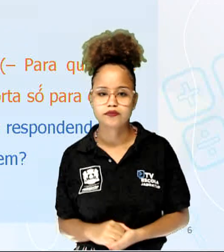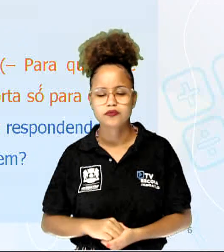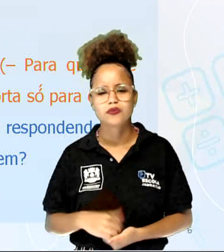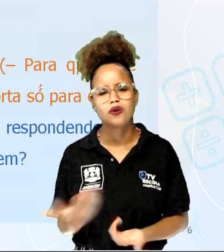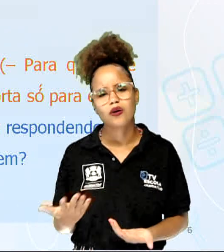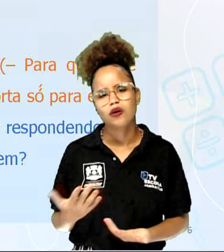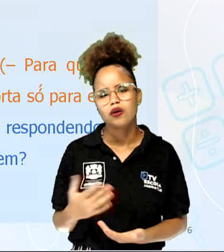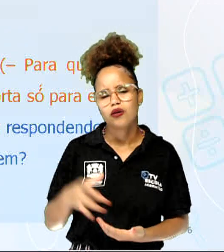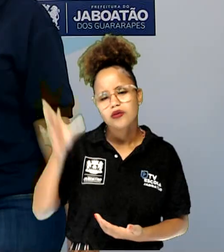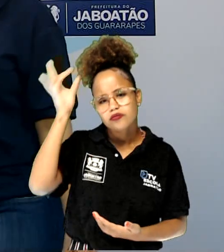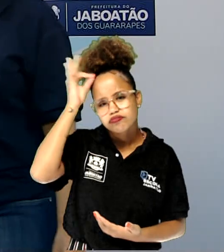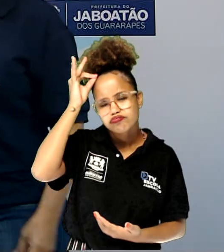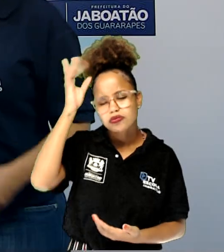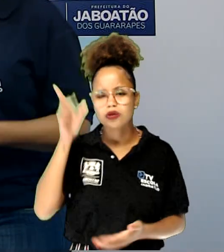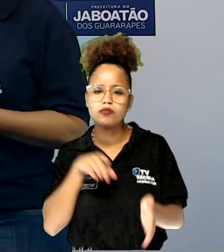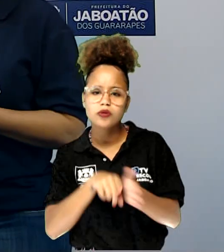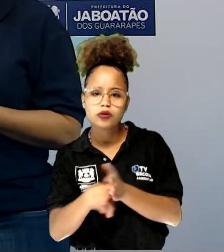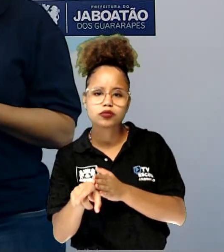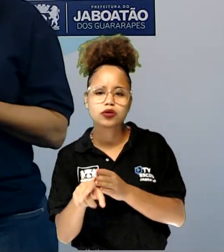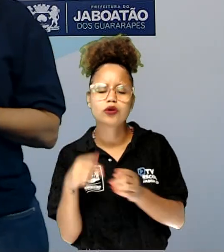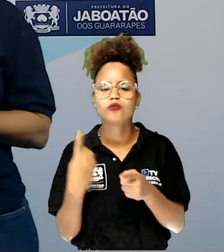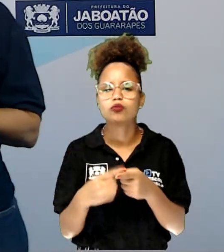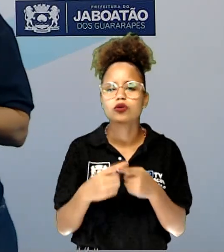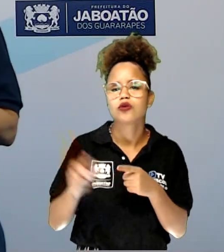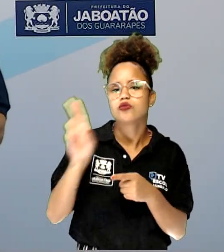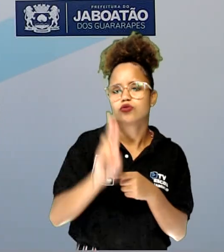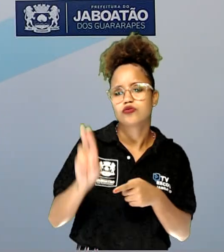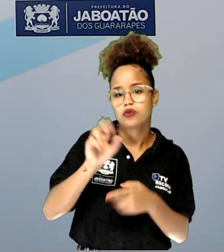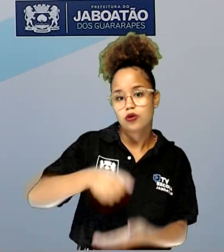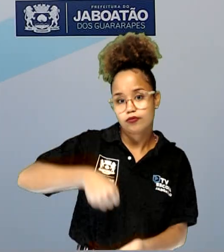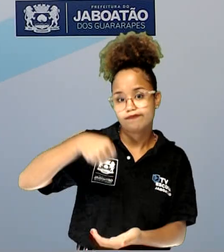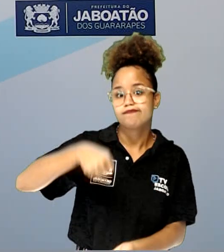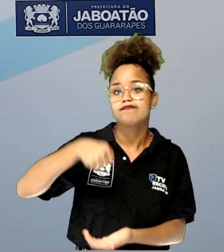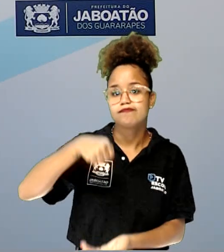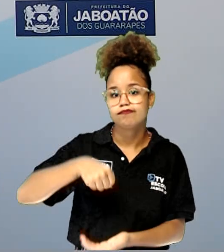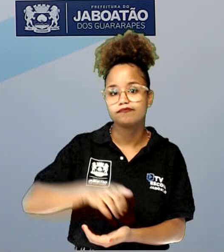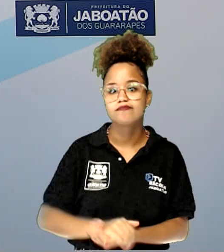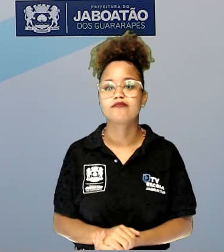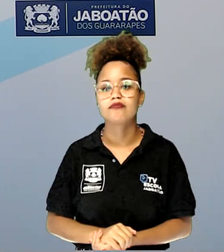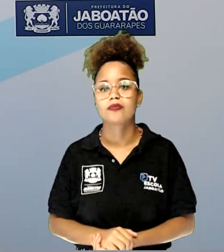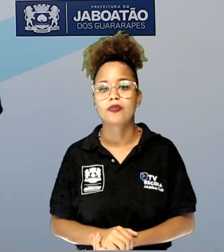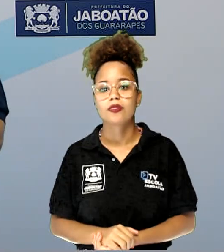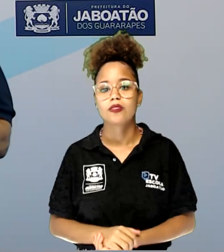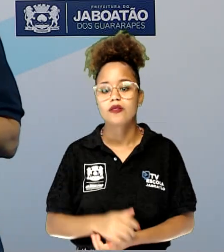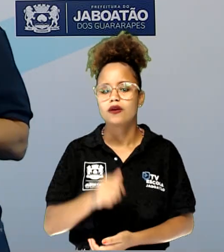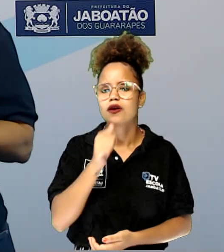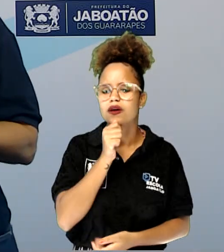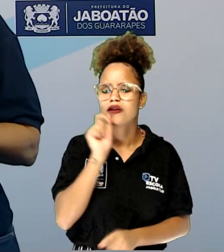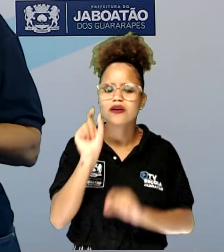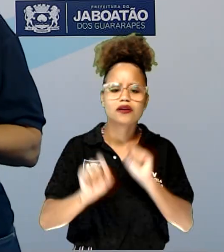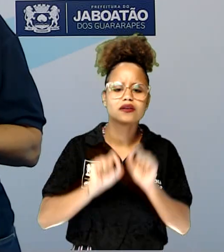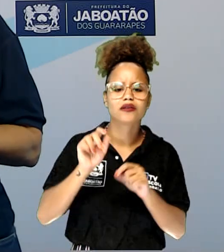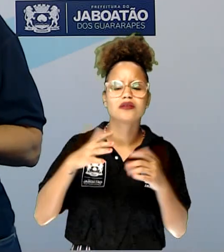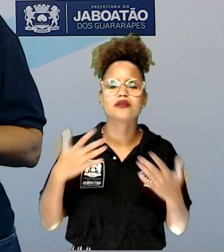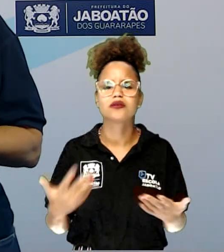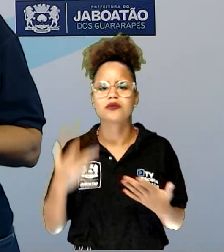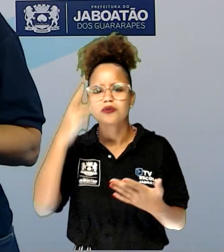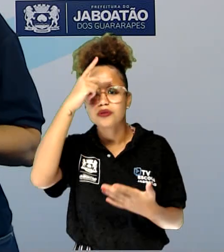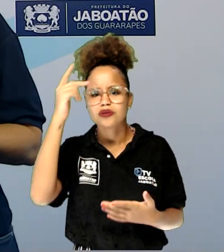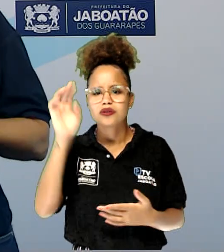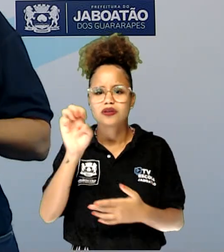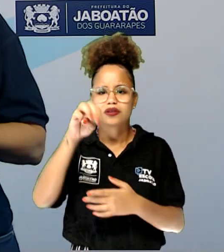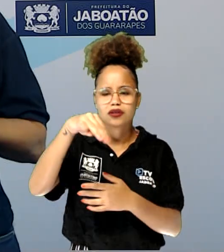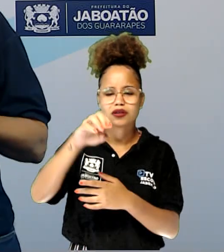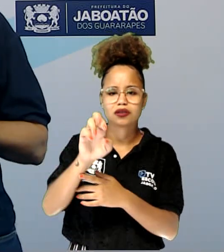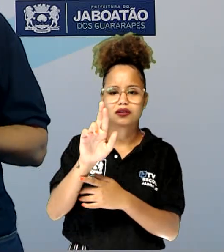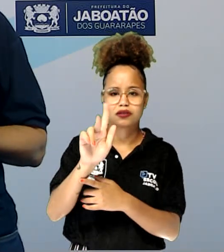ingênua em perguntar a questão da utilidade do saquinho. E ainda, quem é esse tal de emergência que tem uma